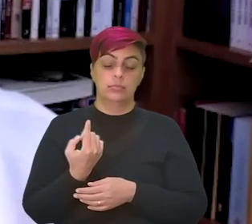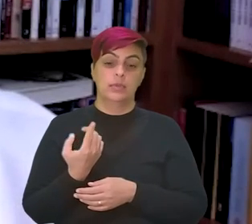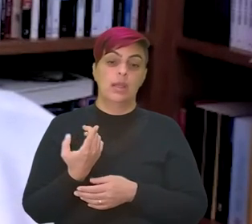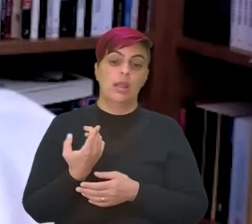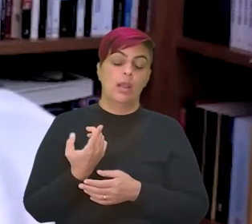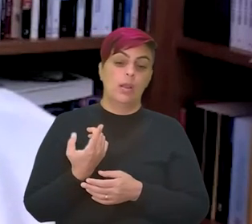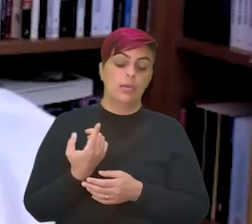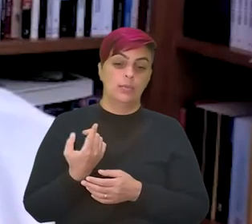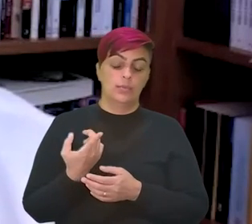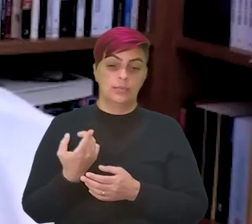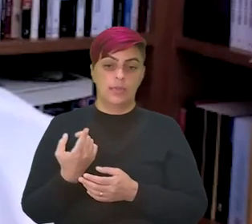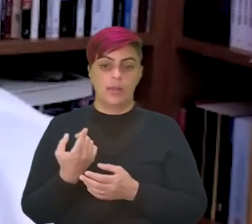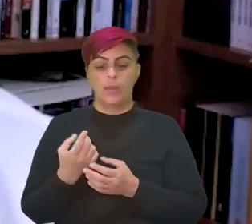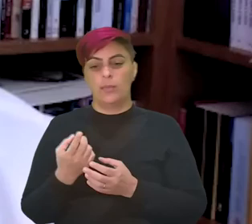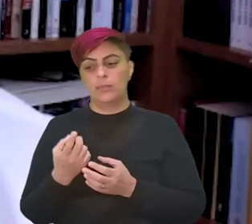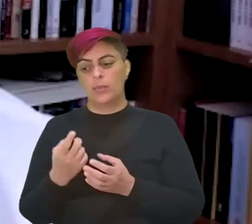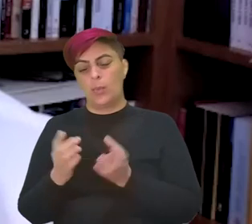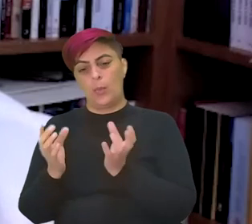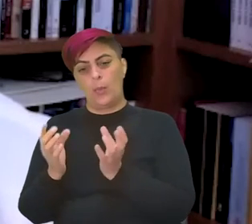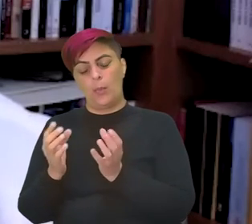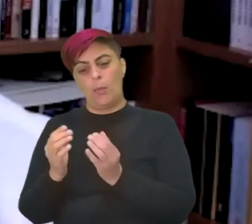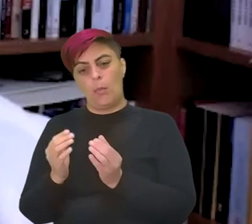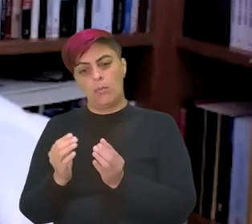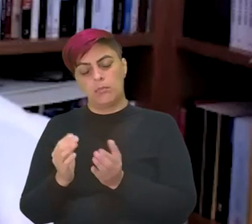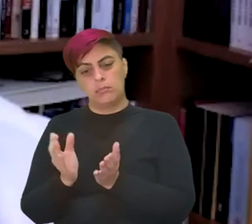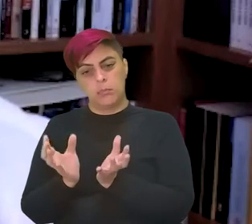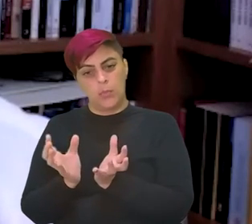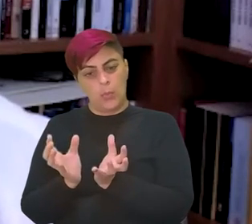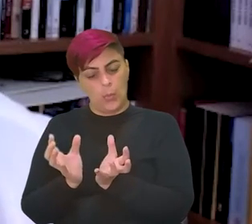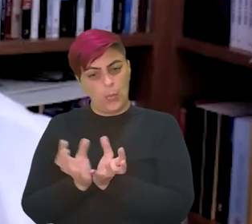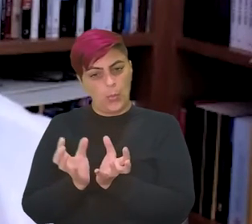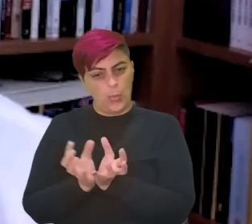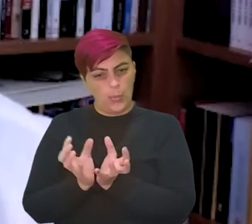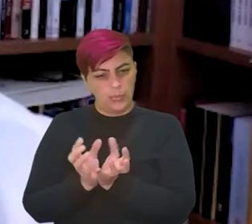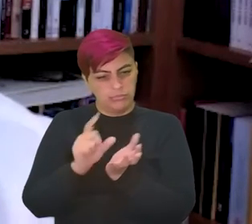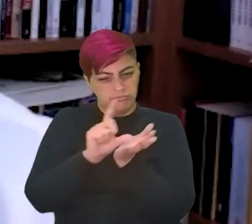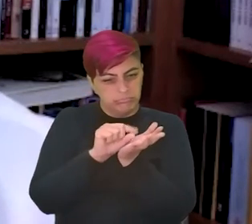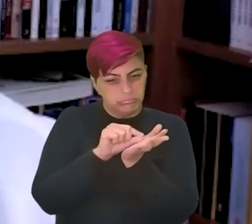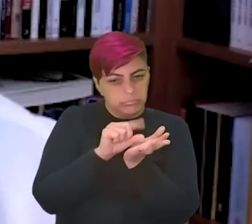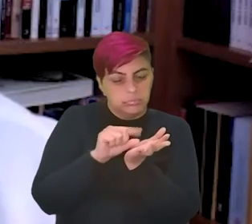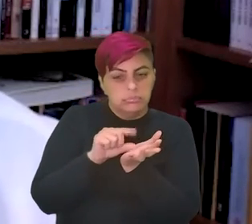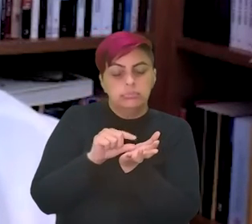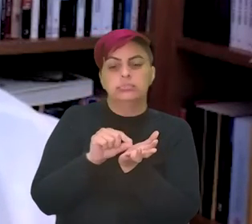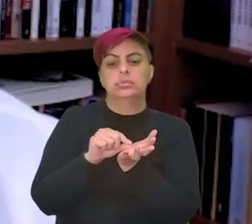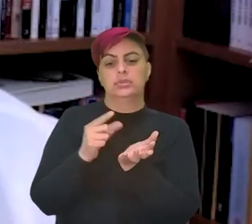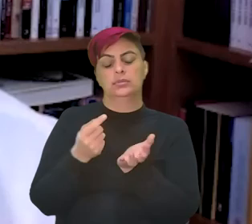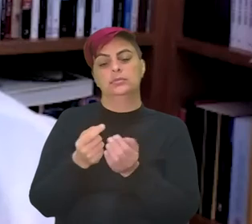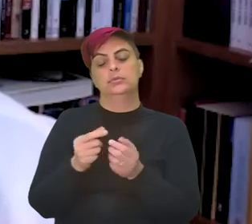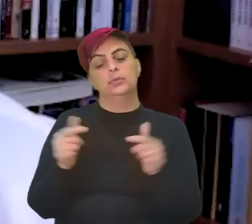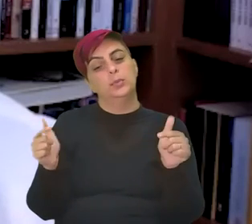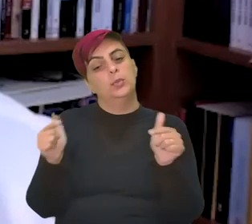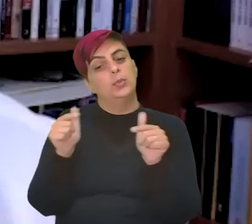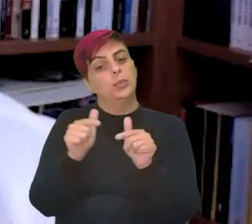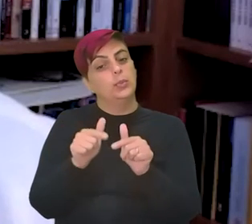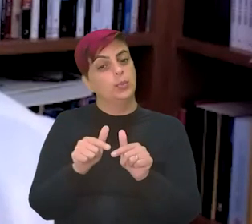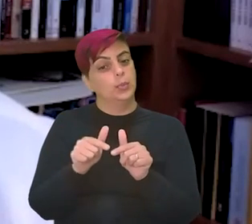uma série de... publicou uma série de pequenos artigos